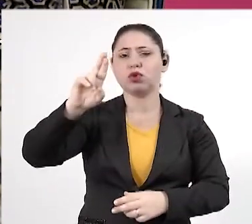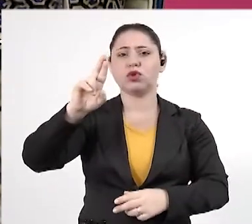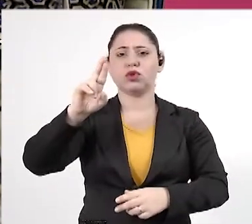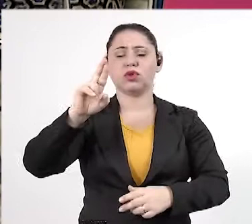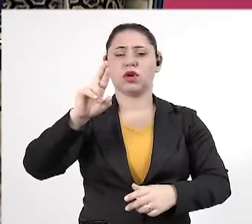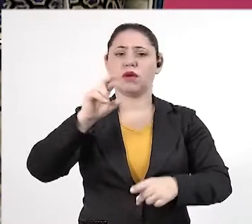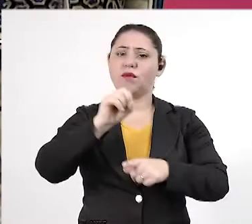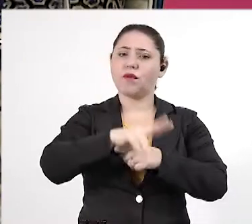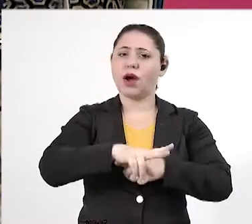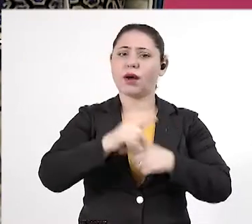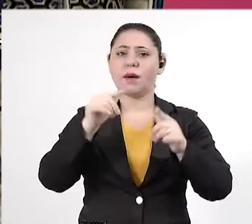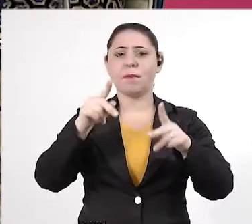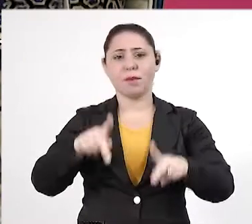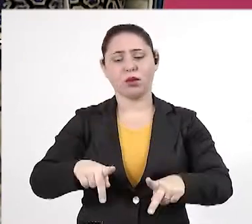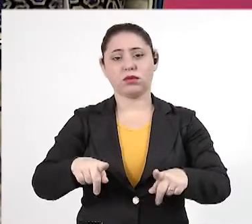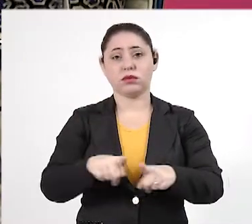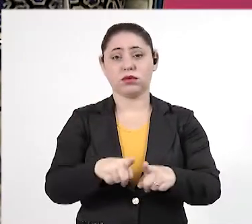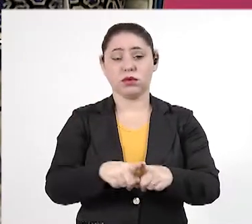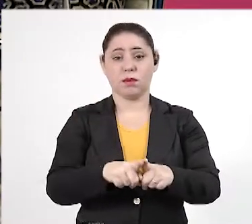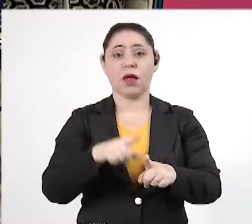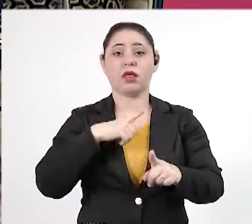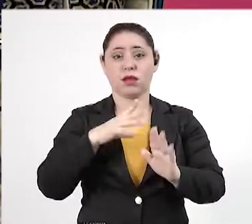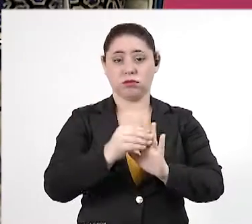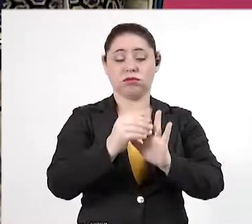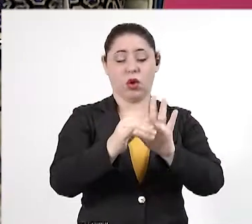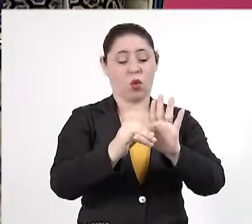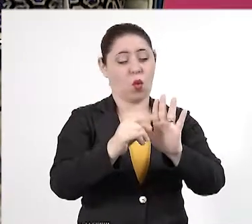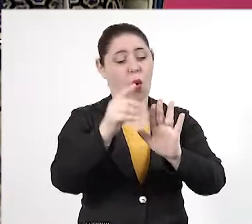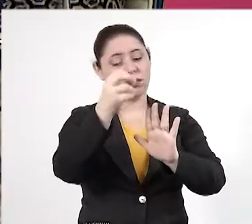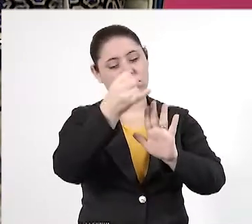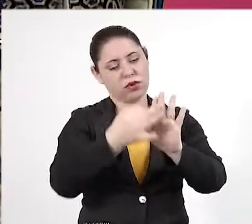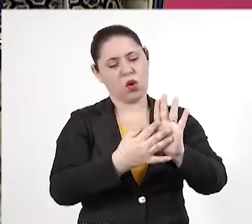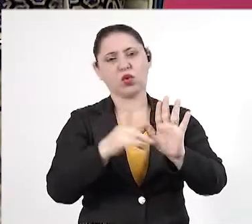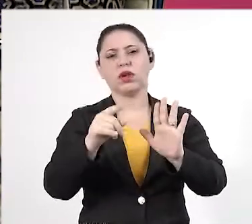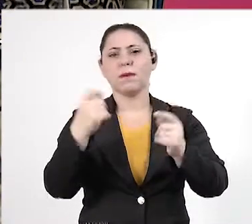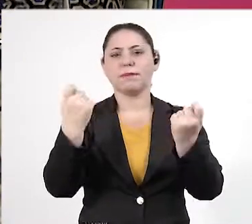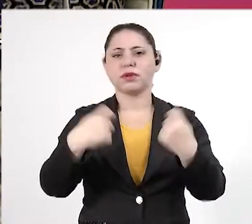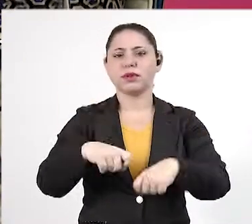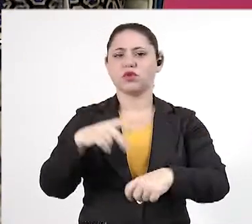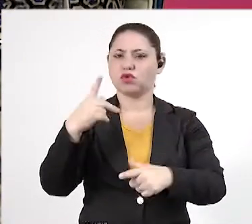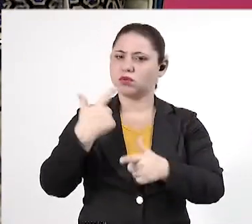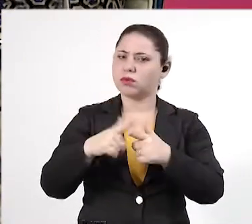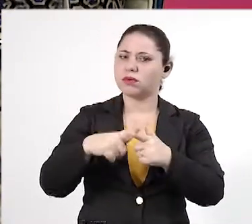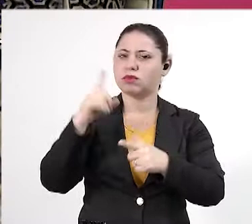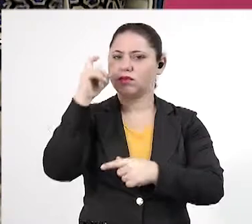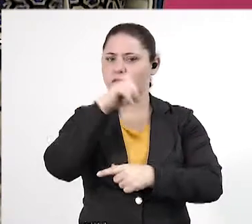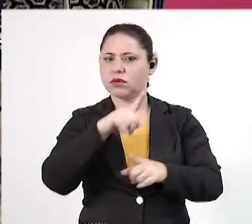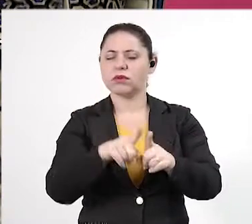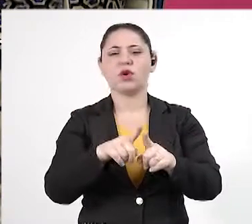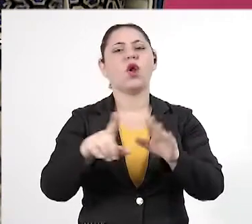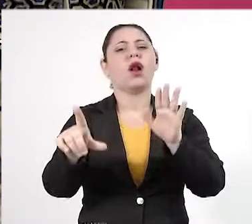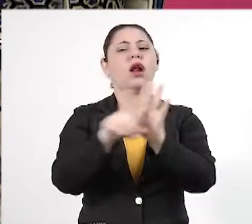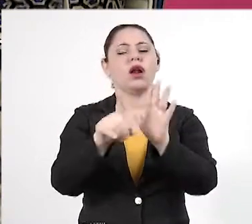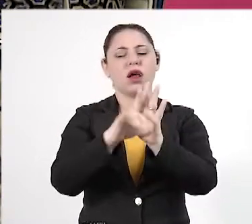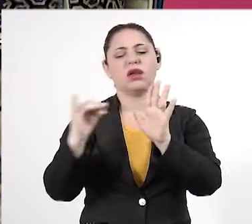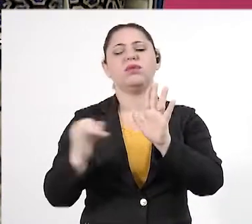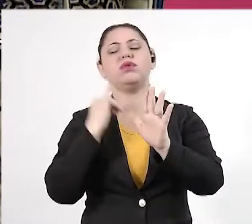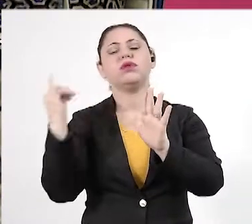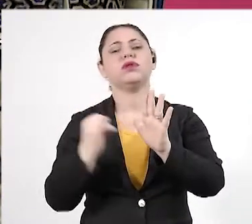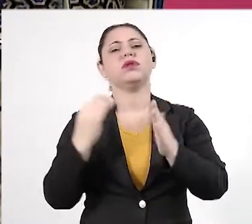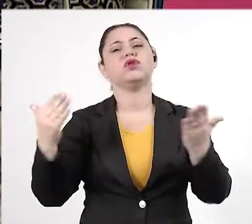cargos públicos, colocando reivindicações reais para suas dificuldades. E o que a gente tem de lei